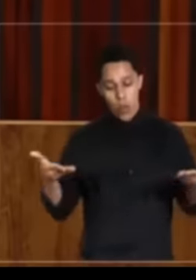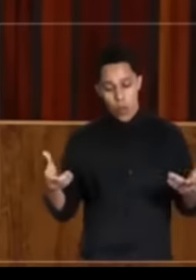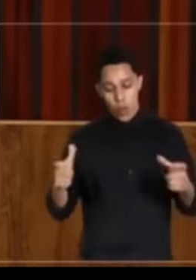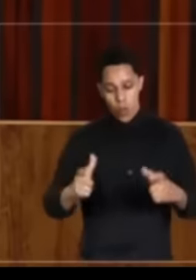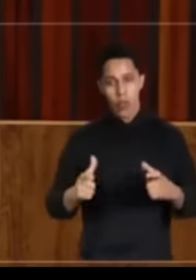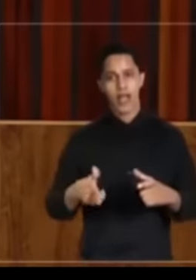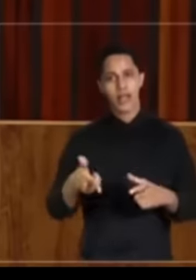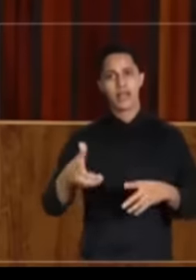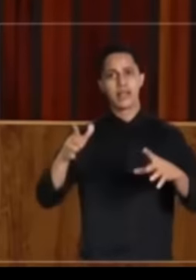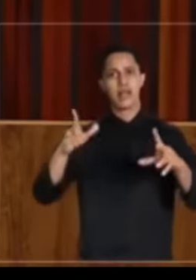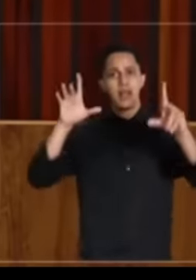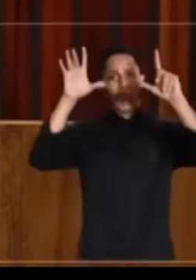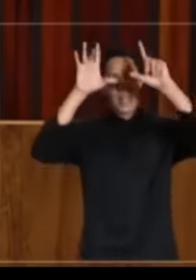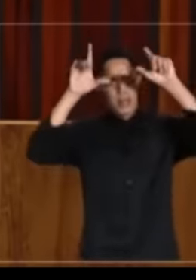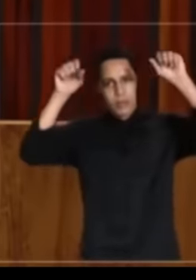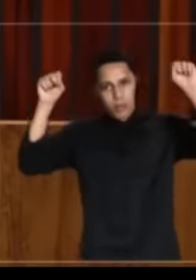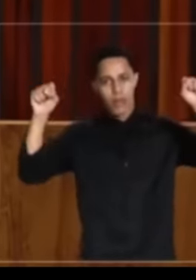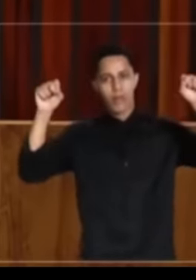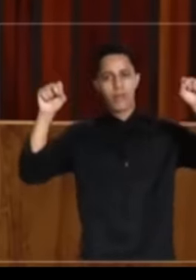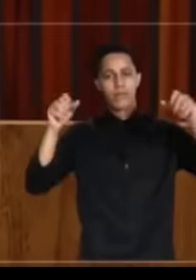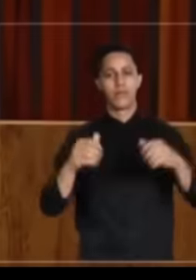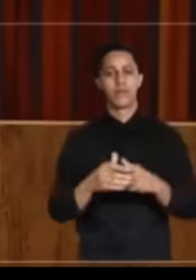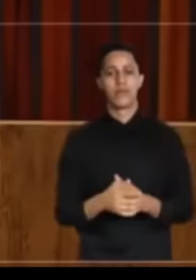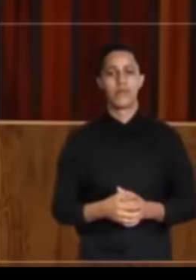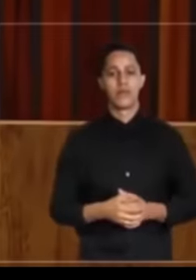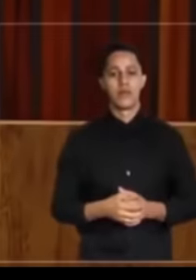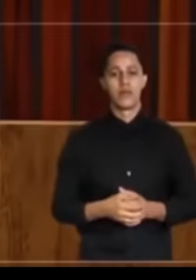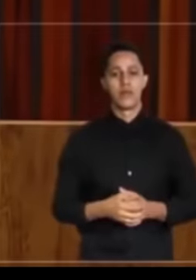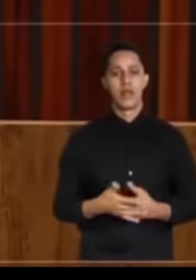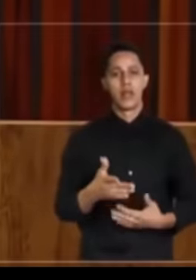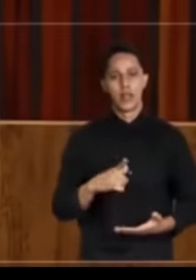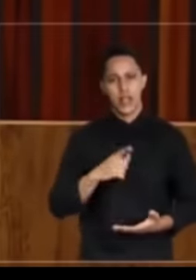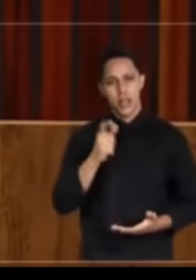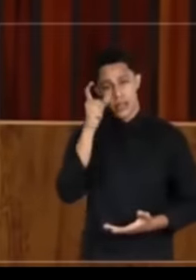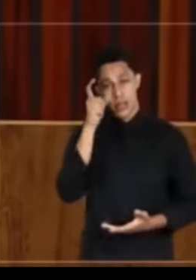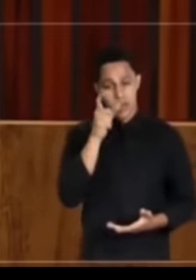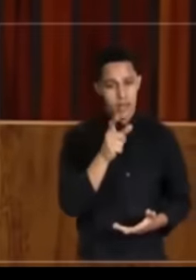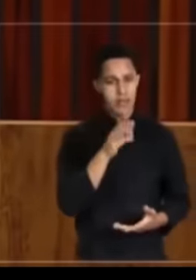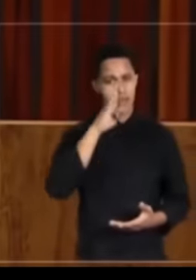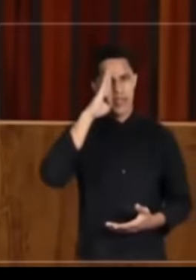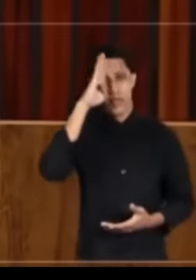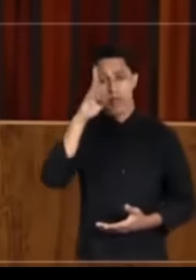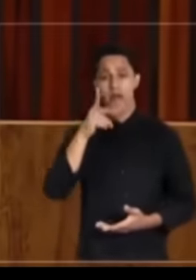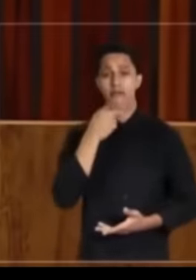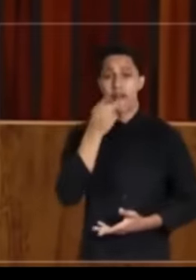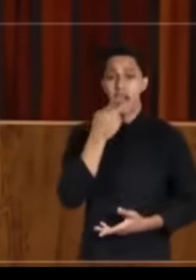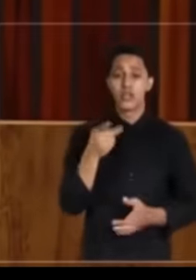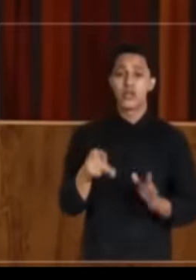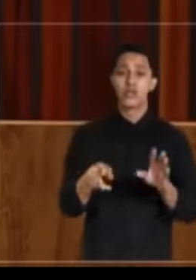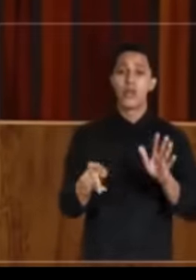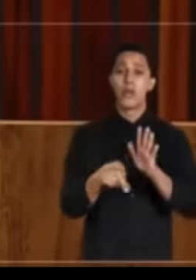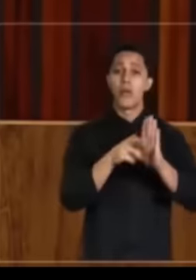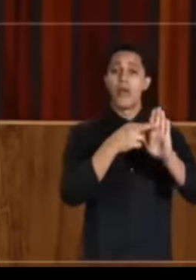repis ele não para de repetir que não tem provas contra bolsonaro na delação de Mauro Sid e todos